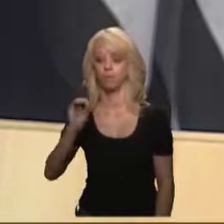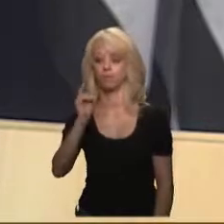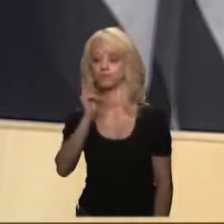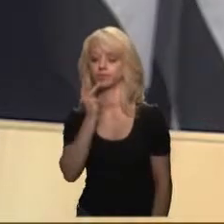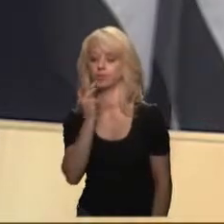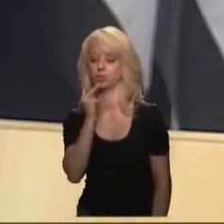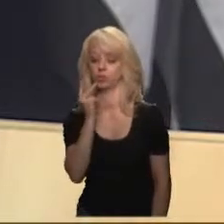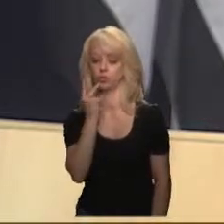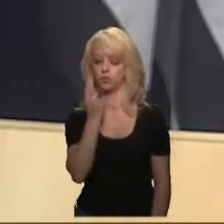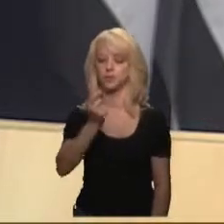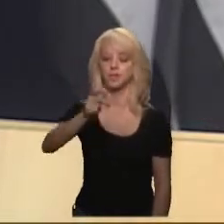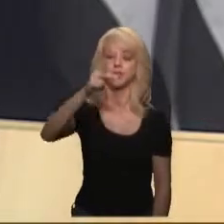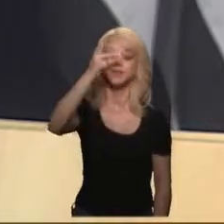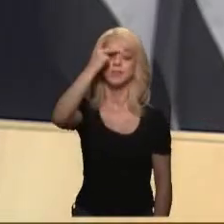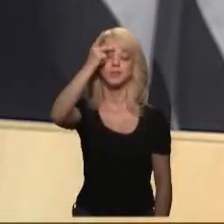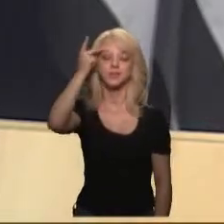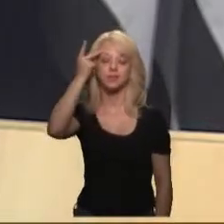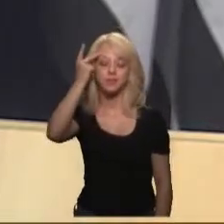escrito.